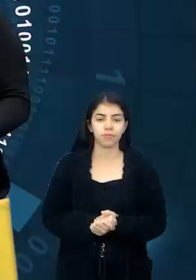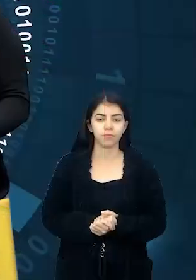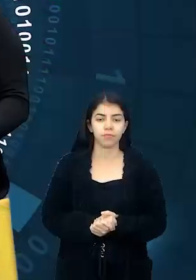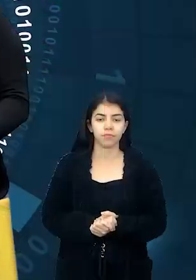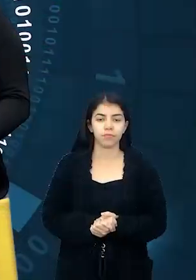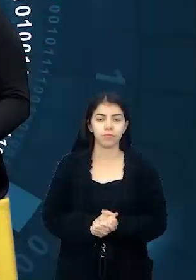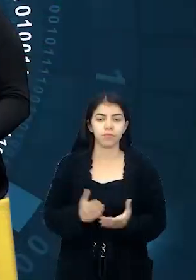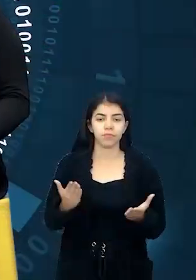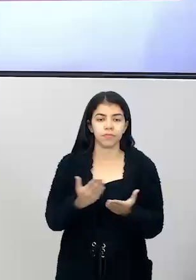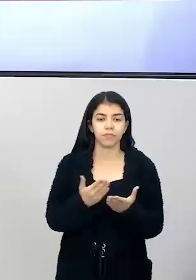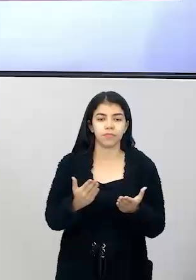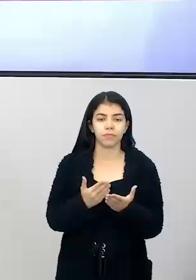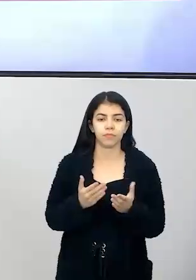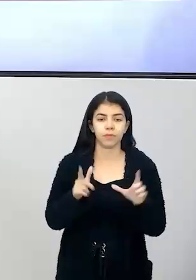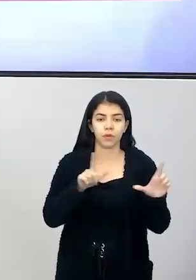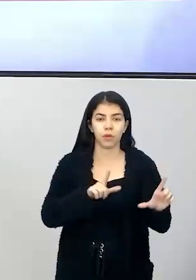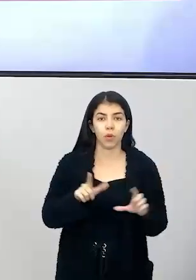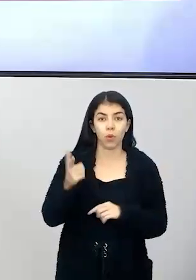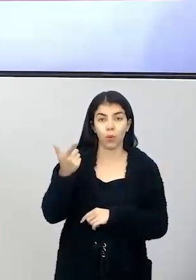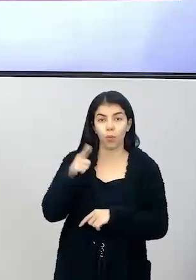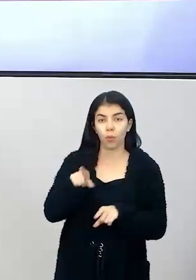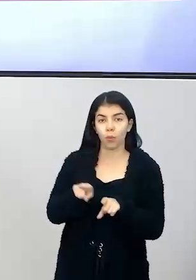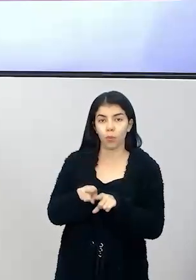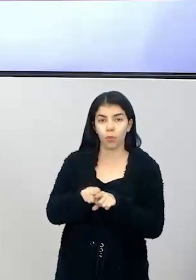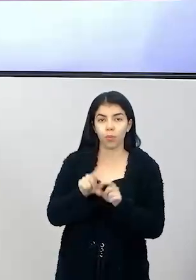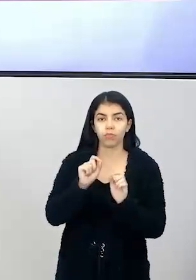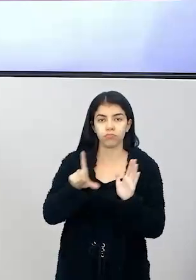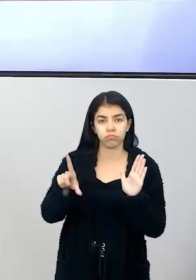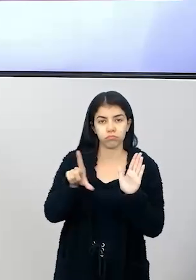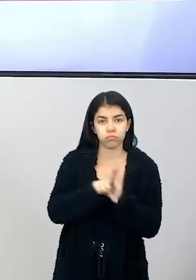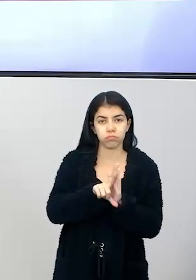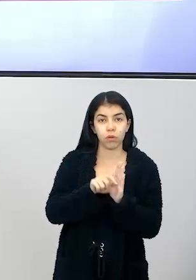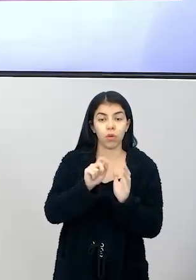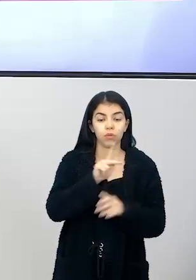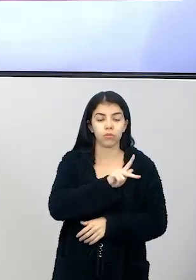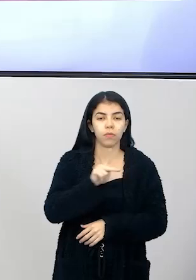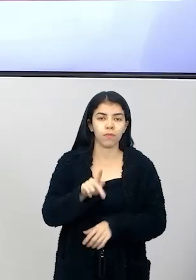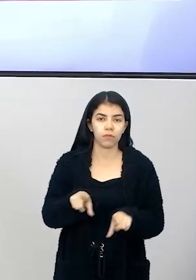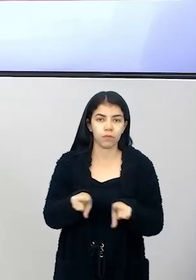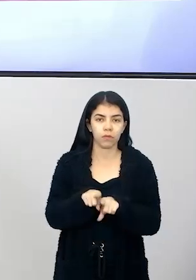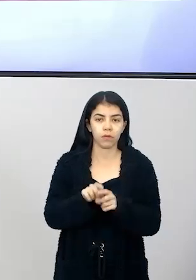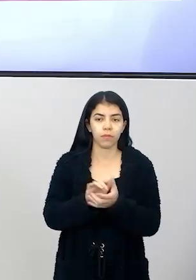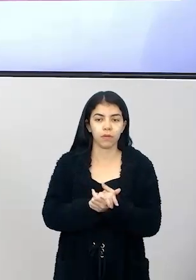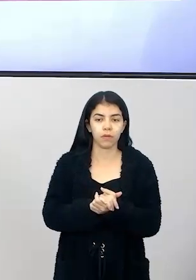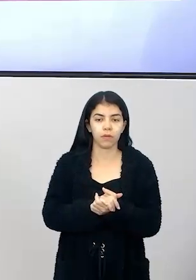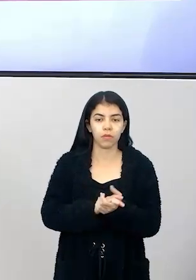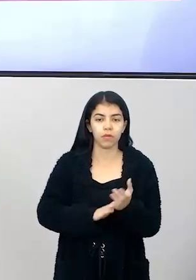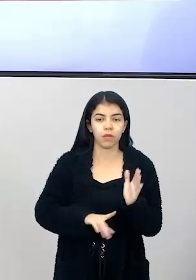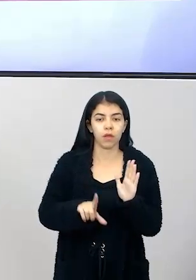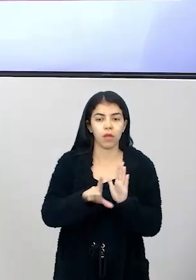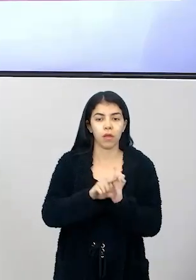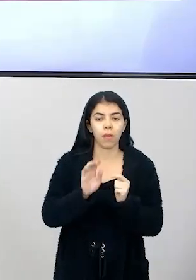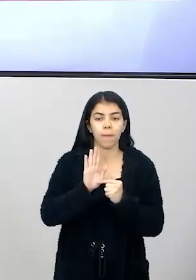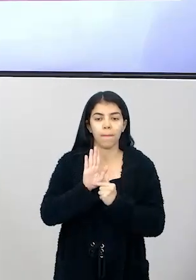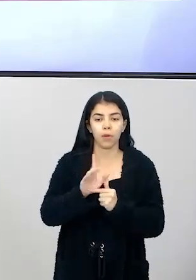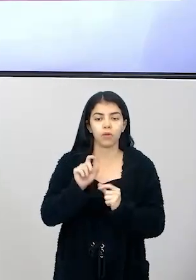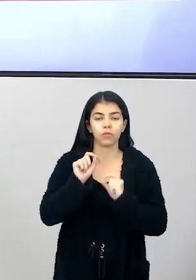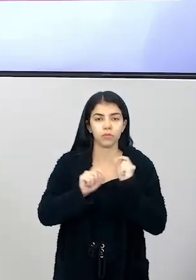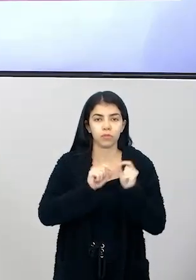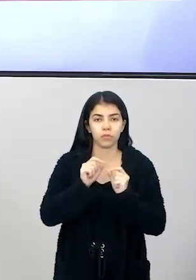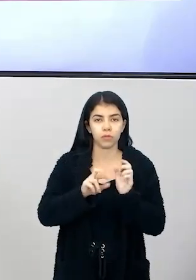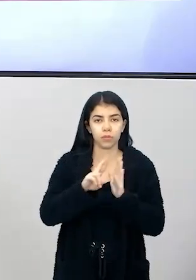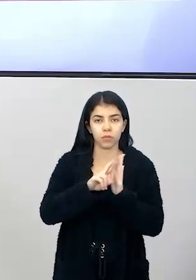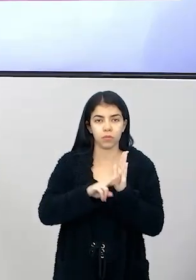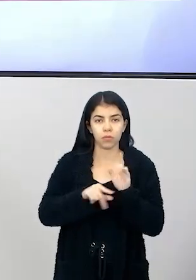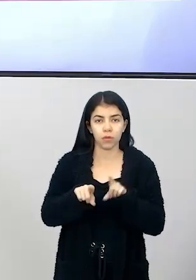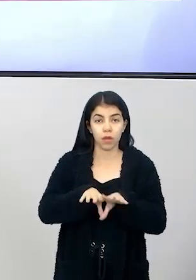Muito bem. Vamos aí, então ao próximo slide, falando da formação de professores, né? A resolução 1 traz aí uma concepção bem interessante